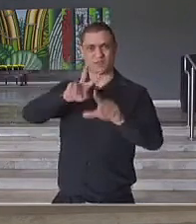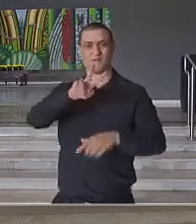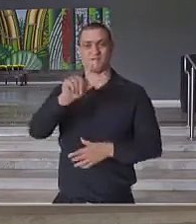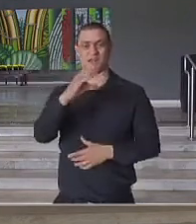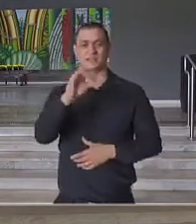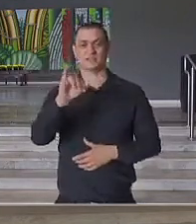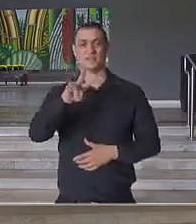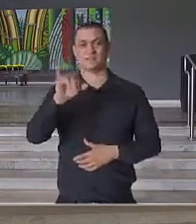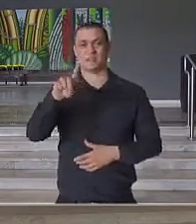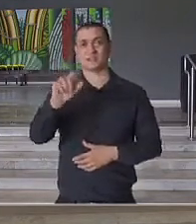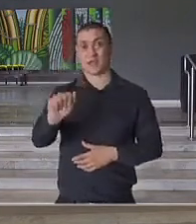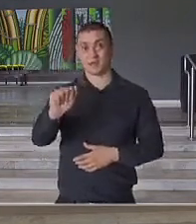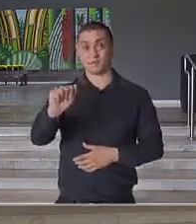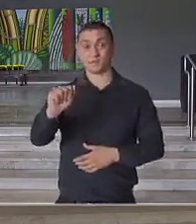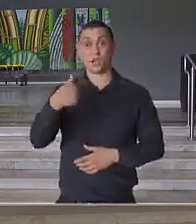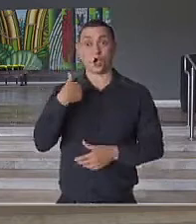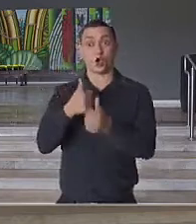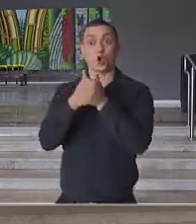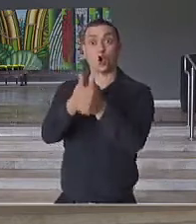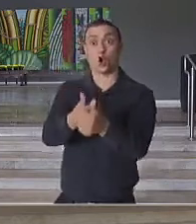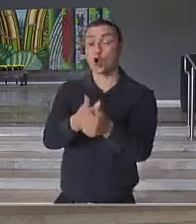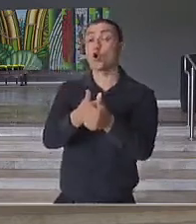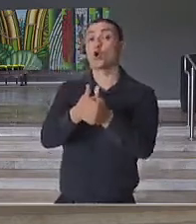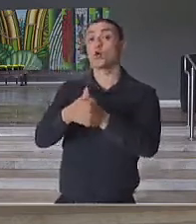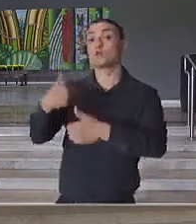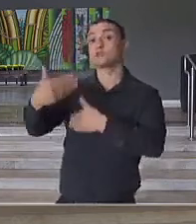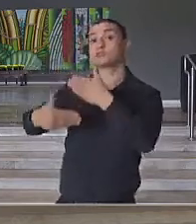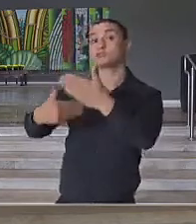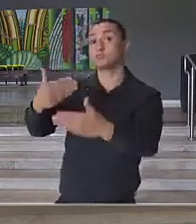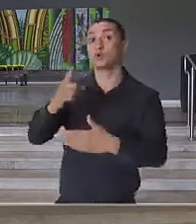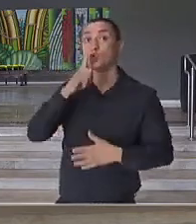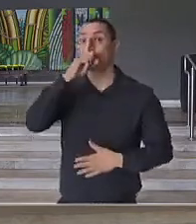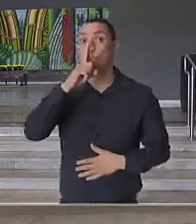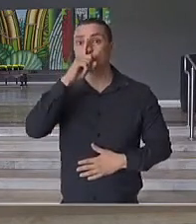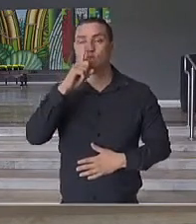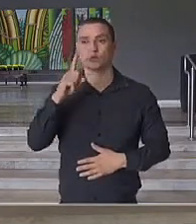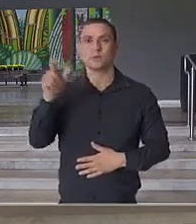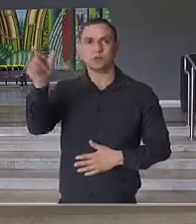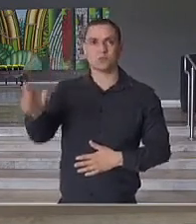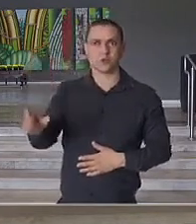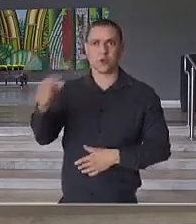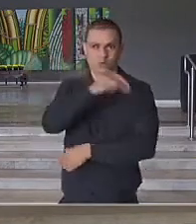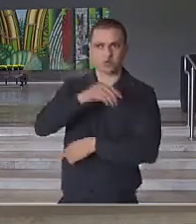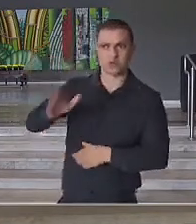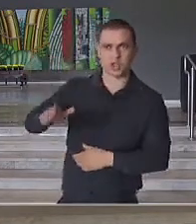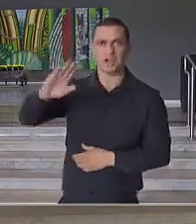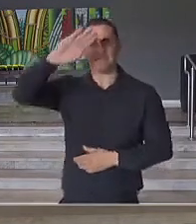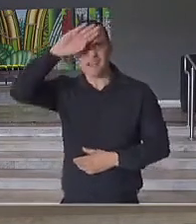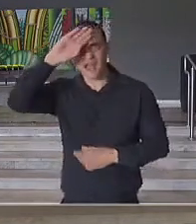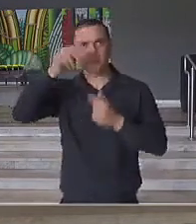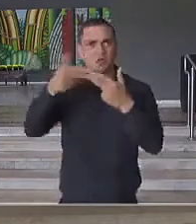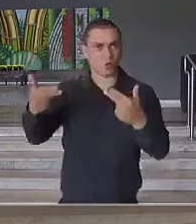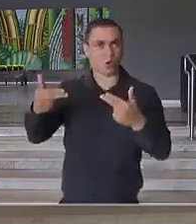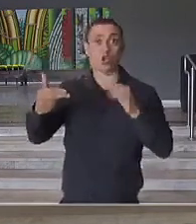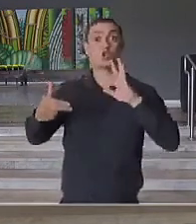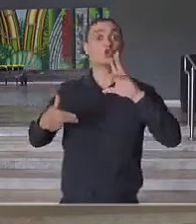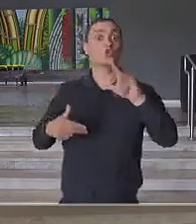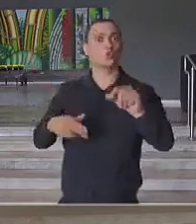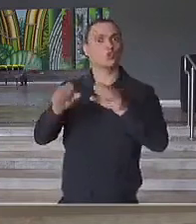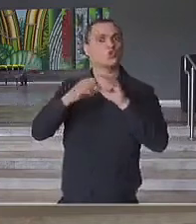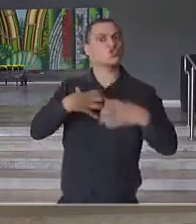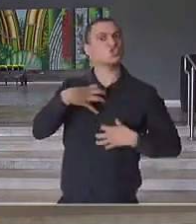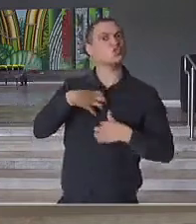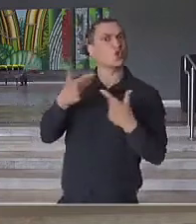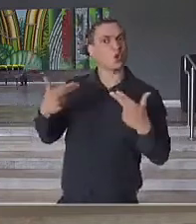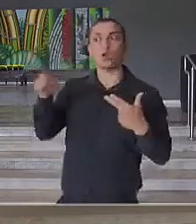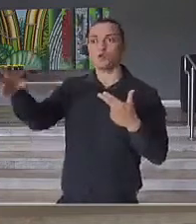plataforma, acompanhar eventuais riscos de dor no local da aplicação, febre, quais alguns sintomas que,